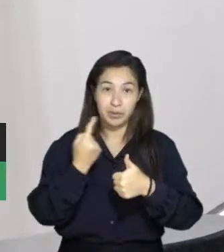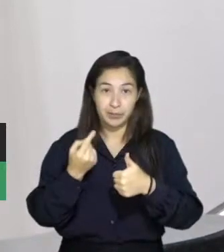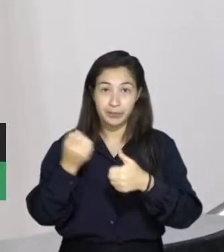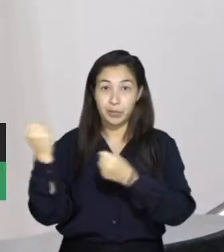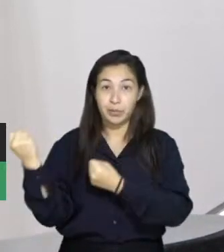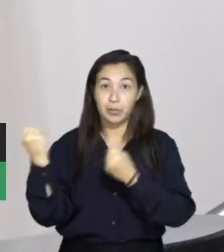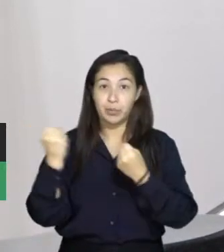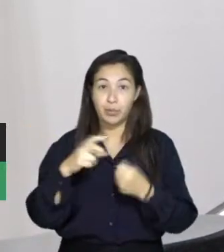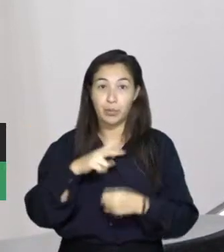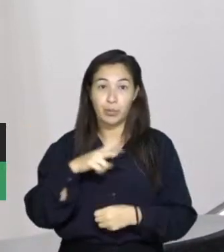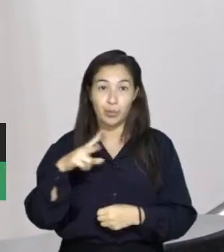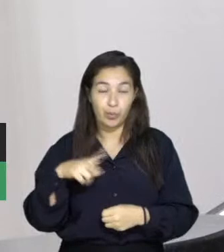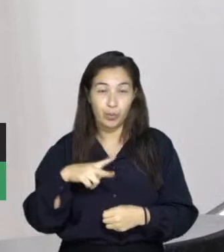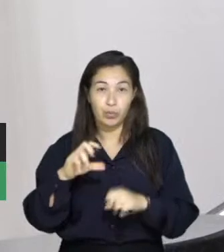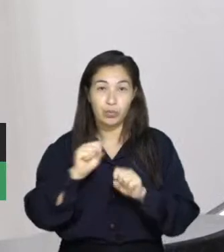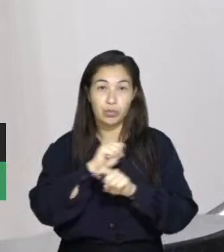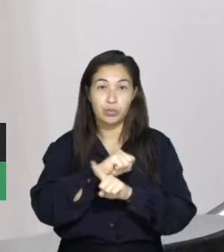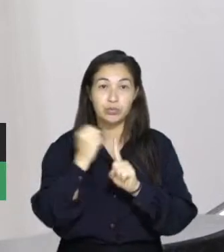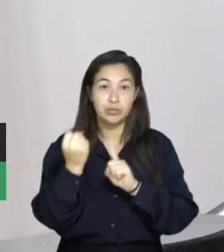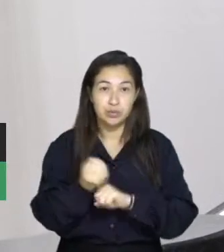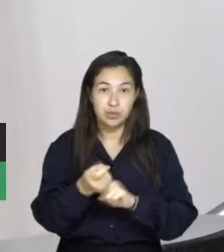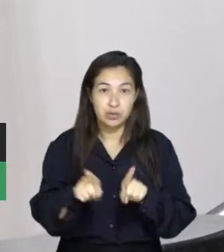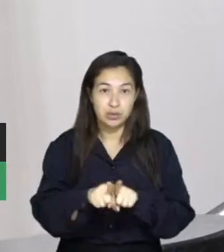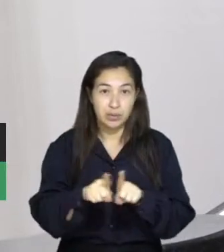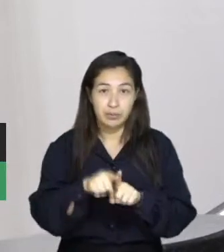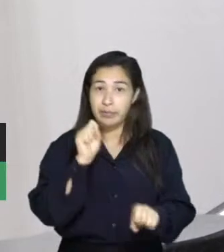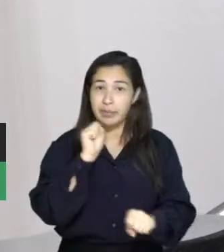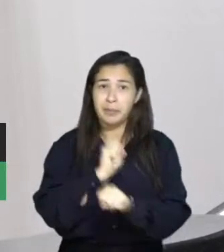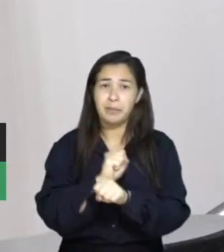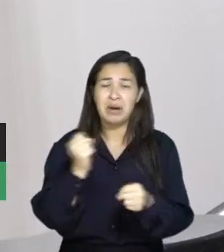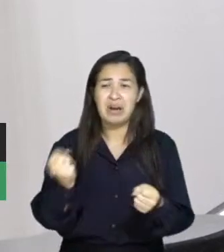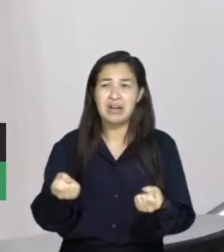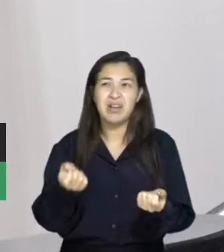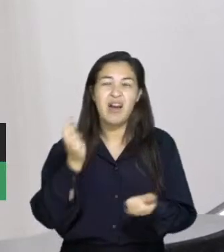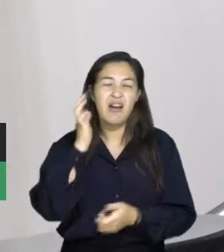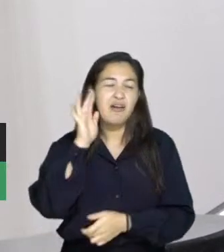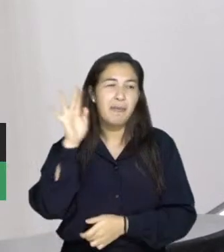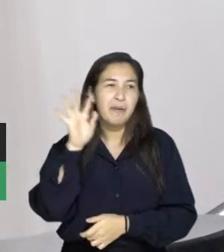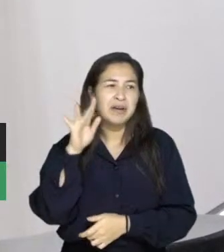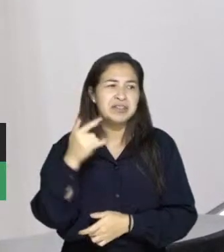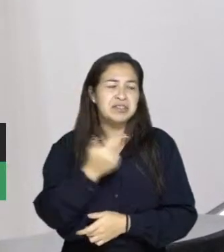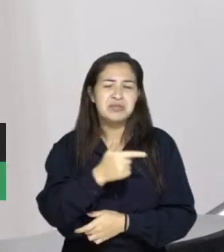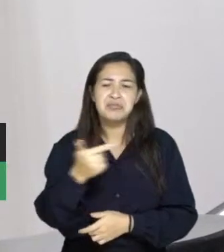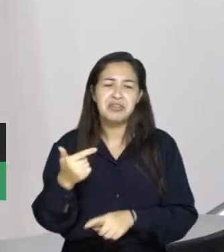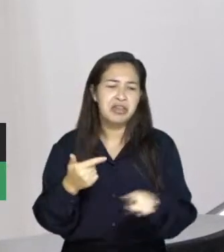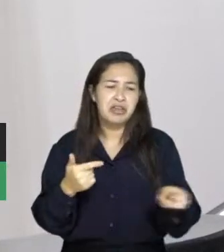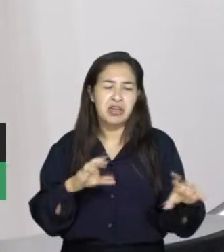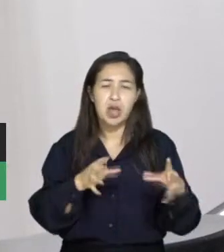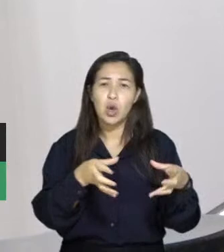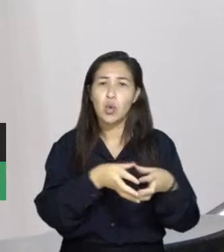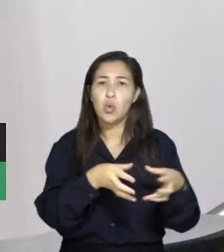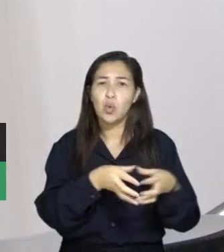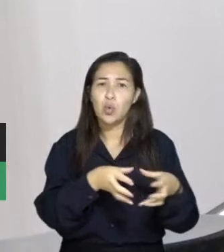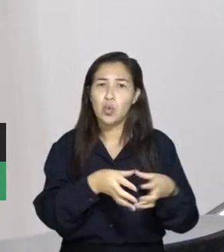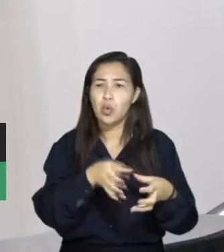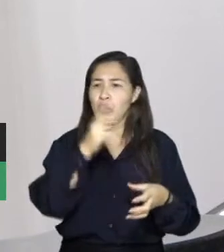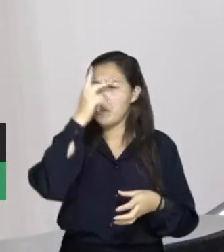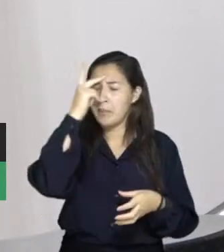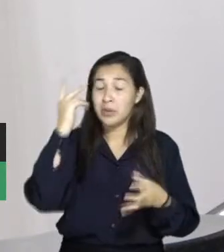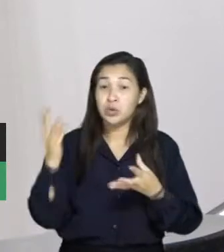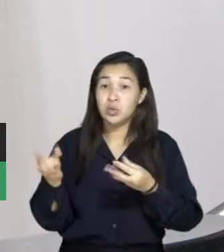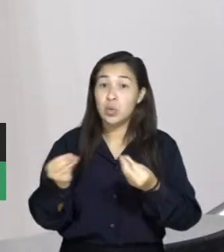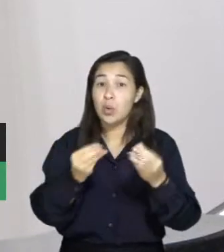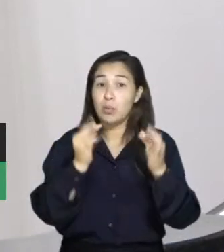público e a sociedade parem de fazer de conta que não existem comunidades, que não existem centenas de